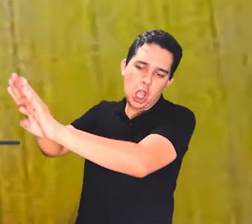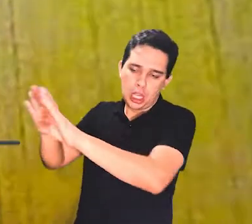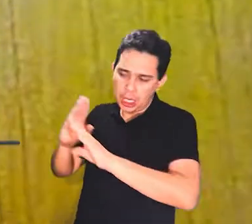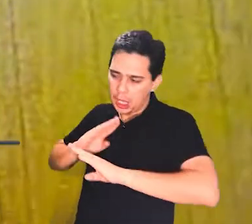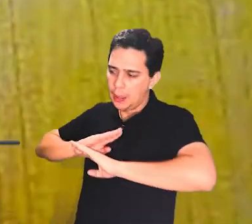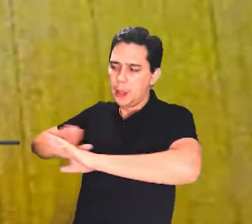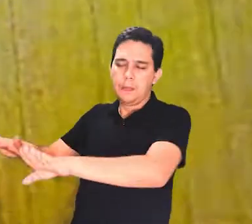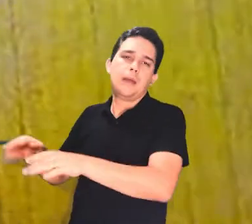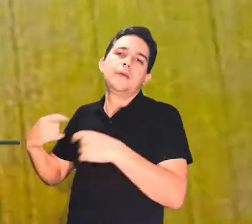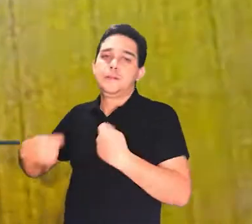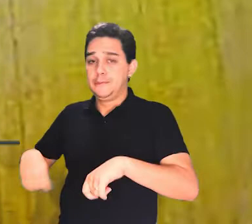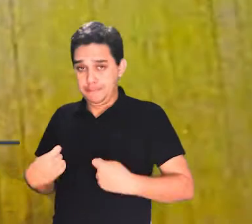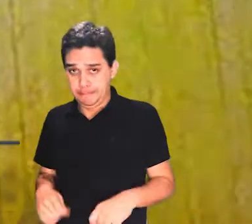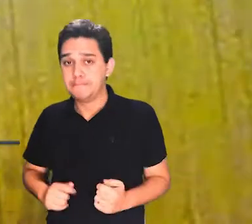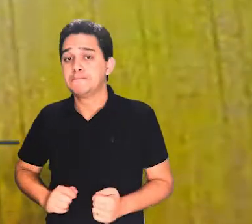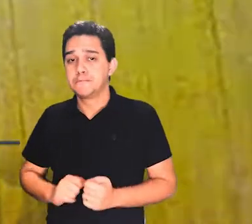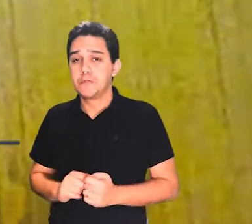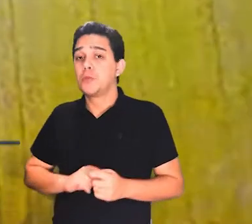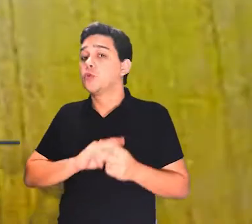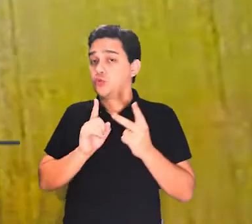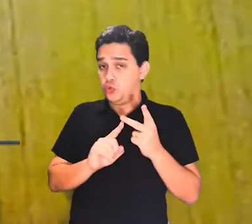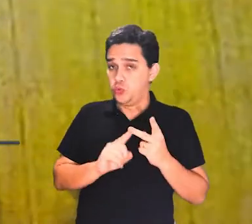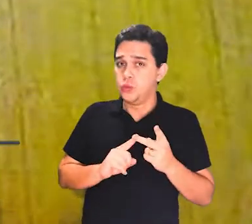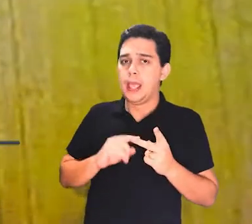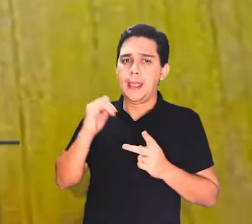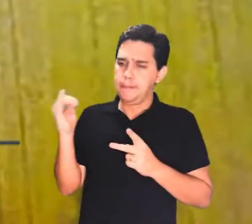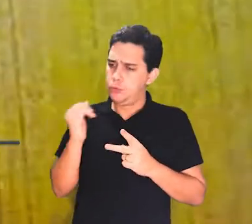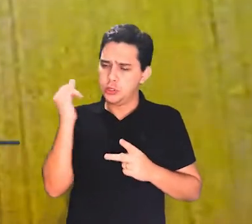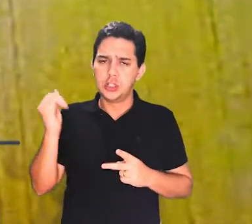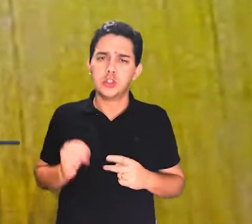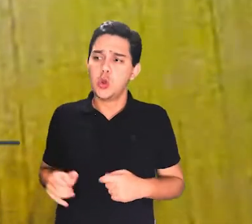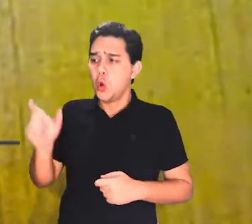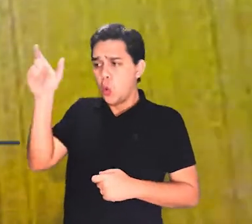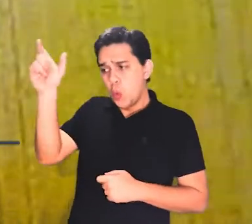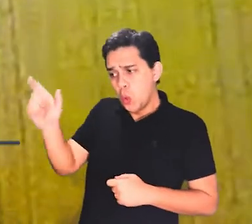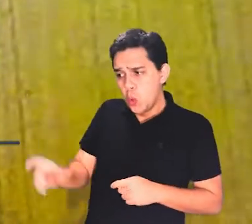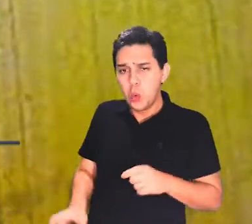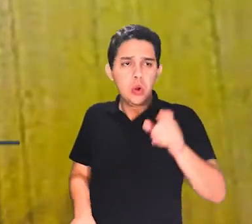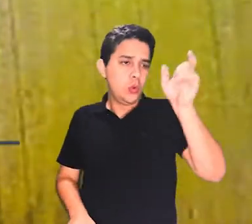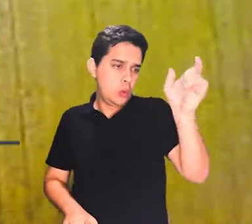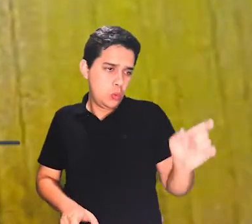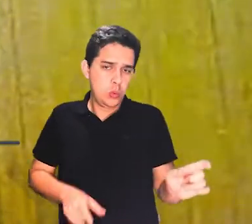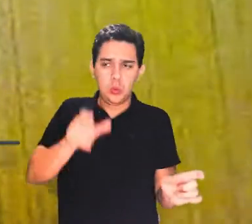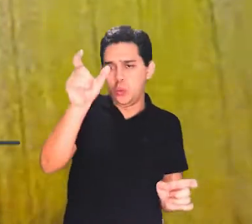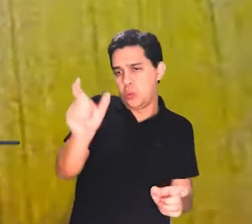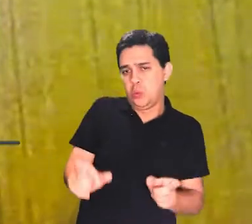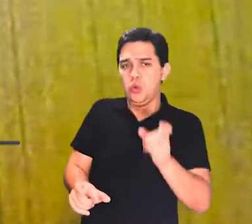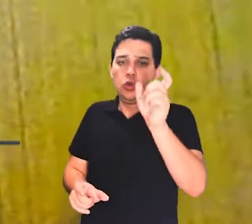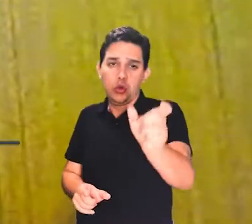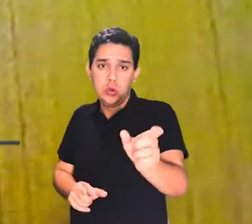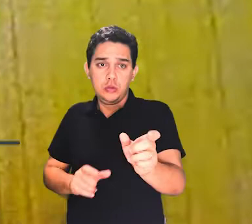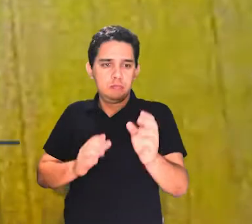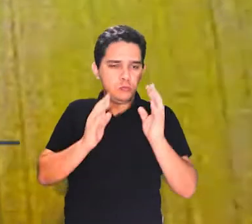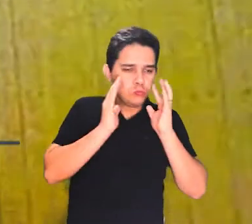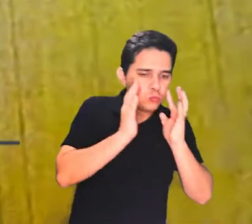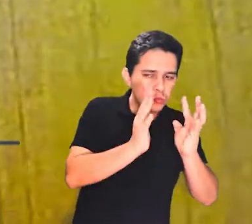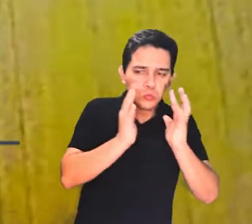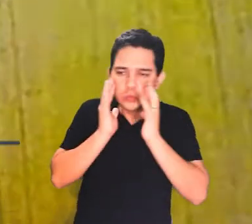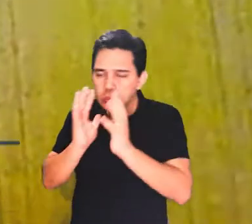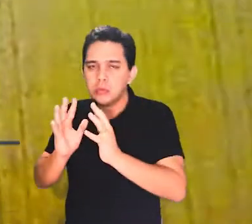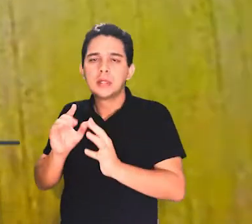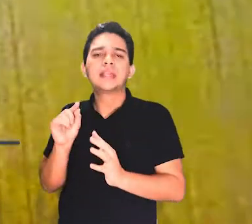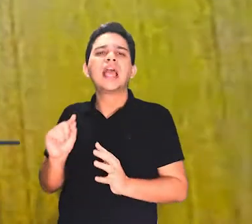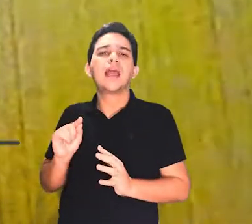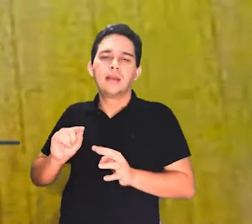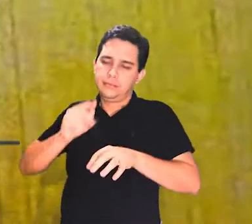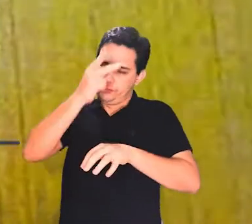do individual, que muitas vezes é pouco falado, mas não existe trabalho de desinstitucionalização ou de reordenamento